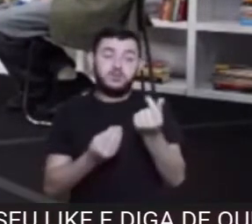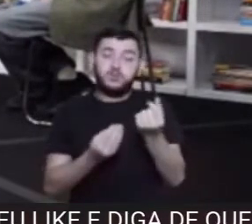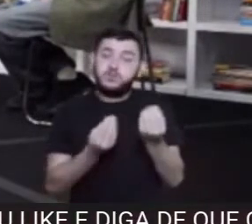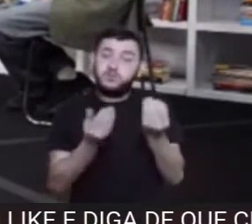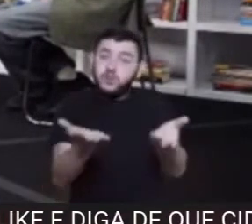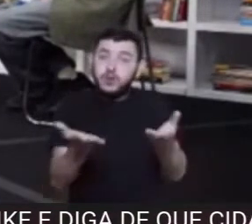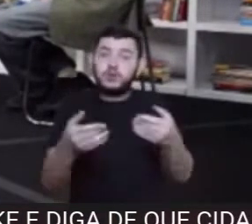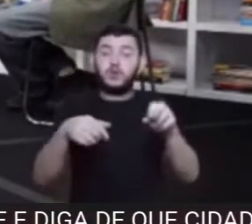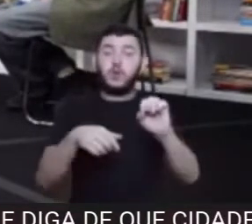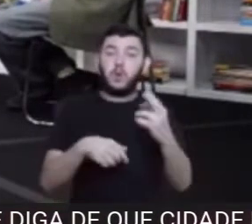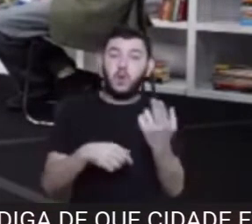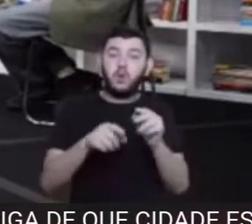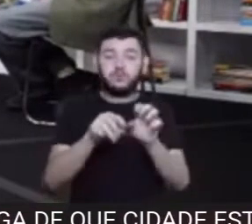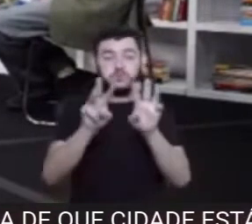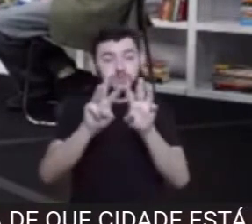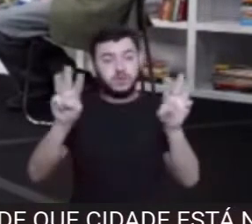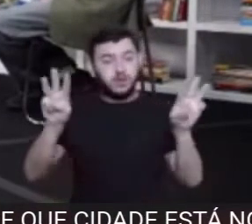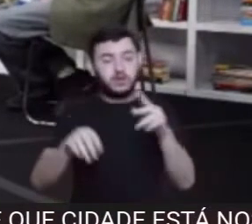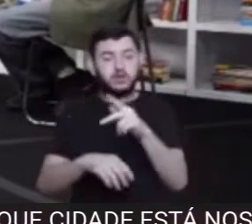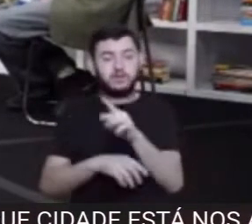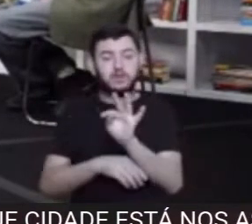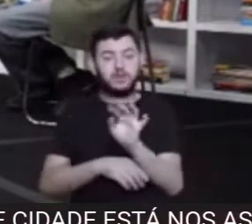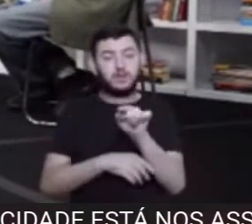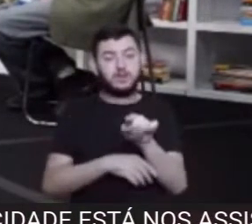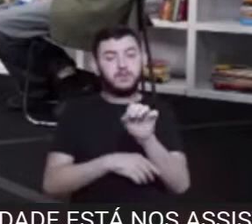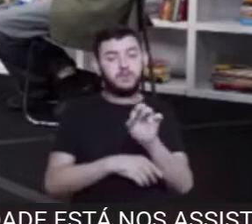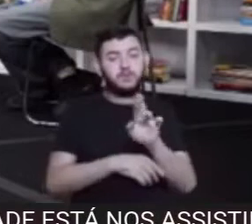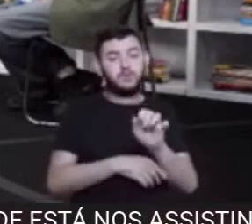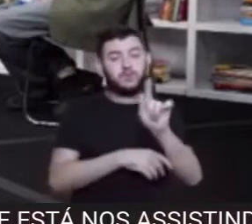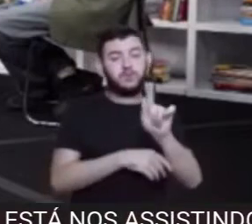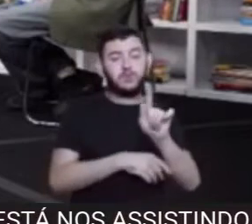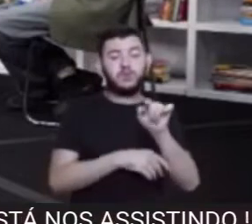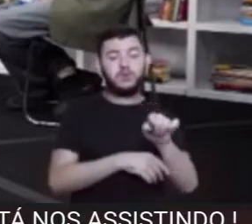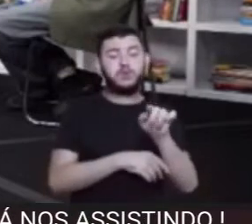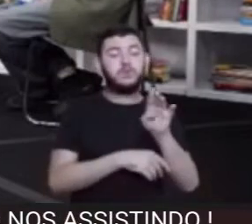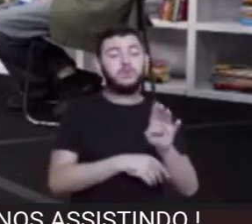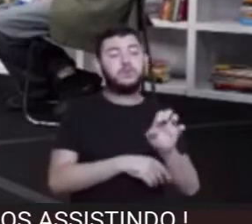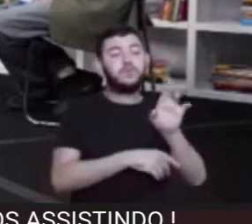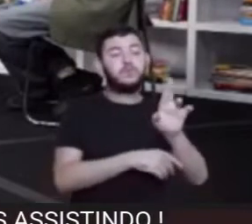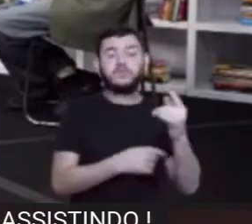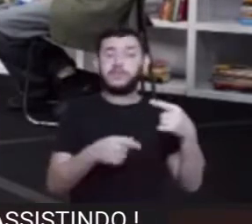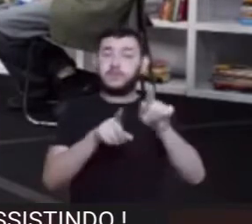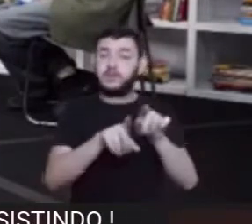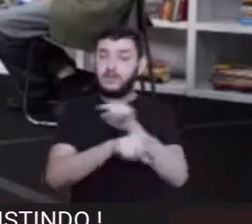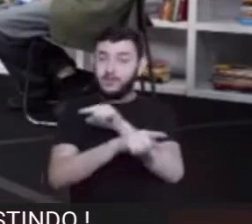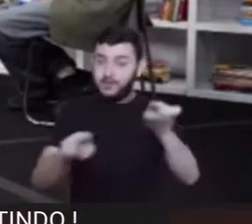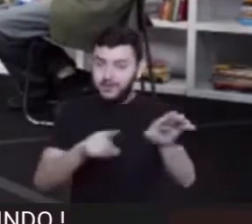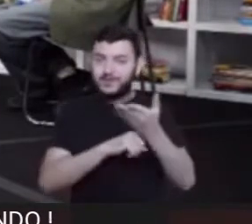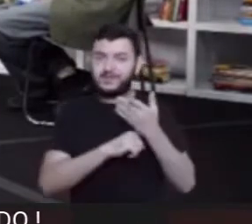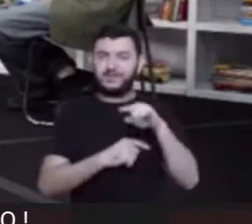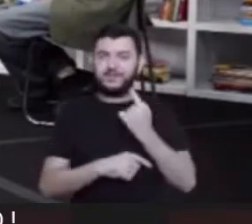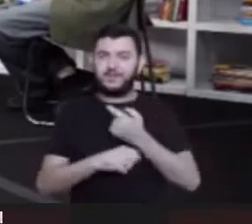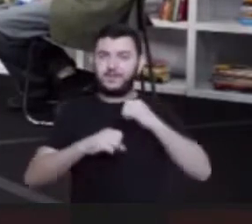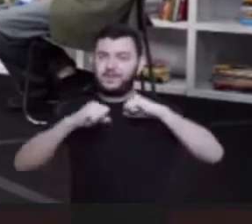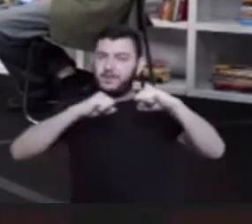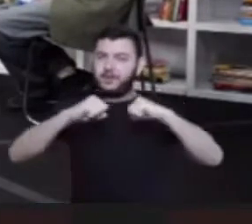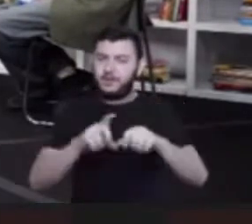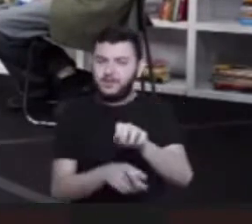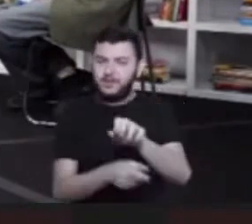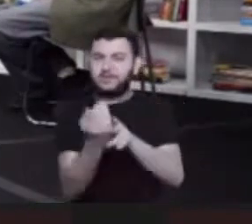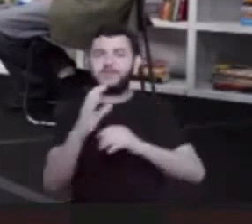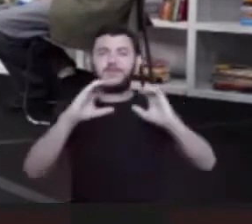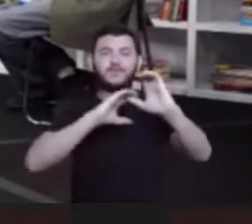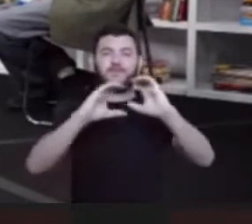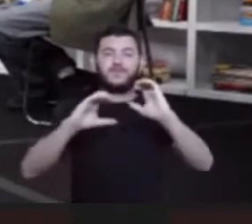pt.doe.org.br. É com a sua força, com a força da nossa militância, que nós vamos construir uma comunicação que possa mudar